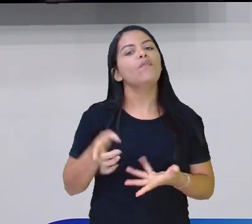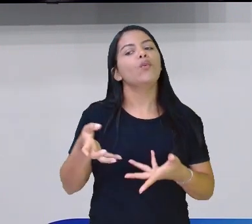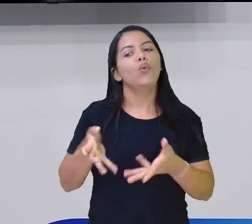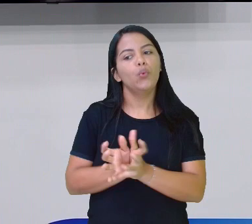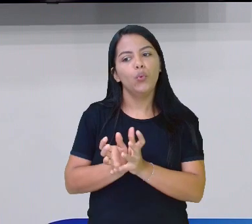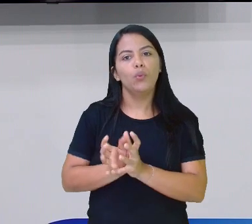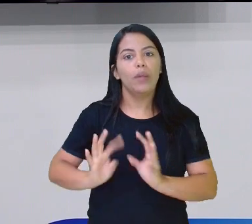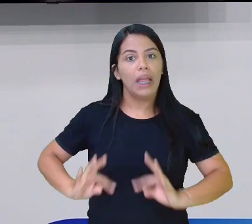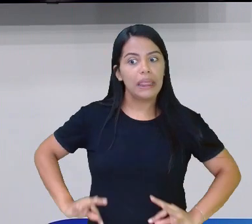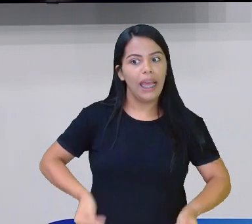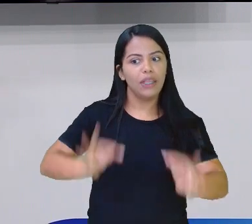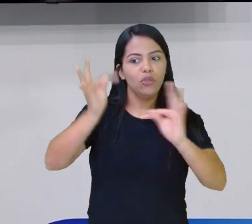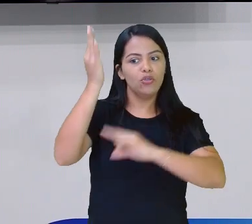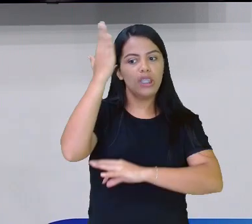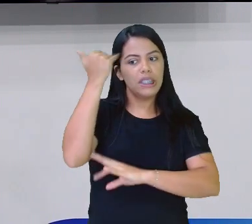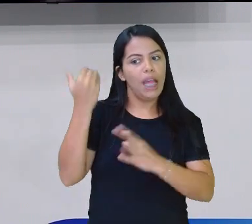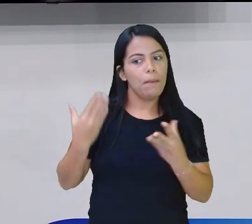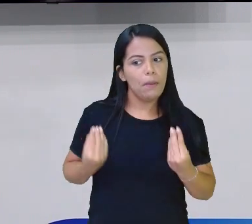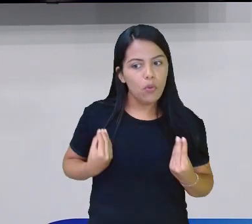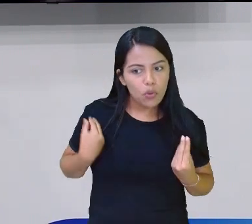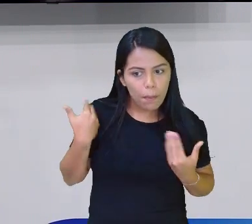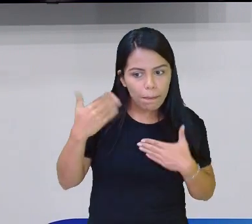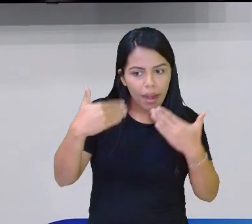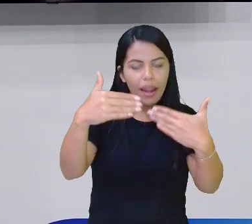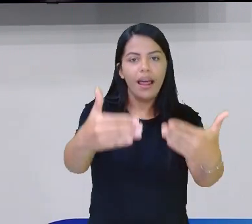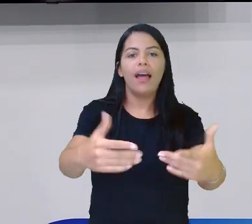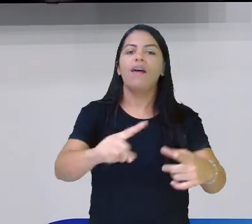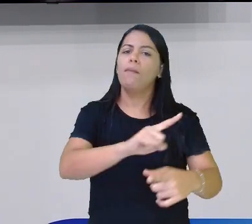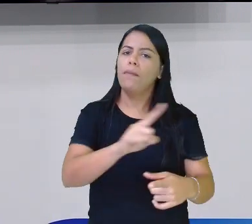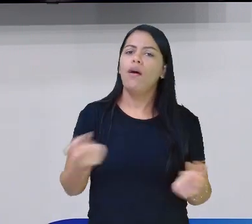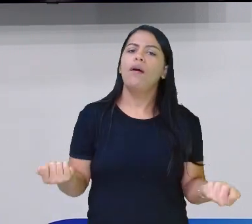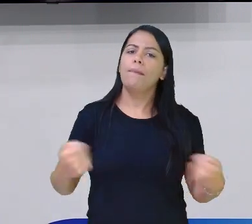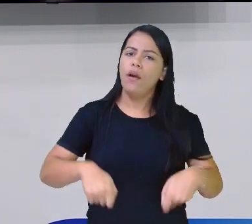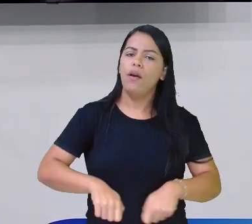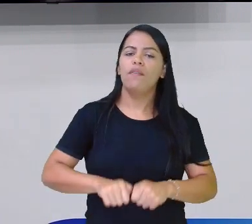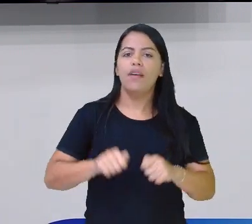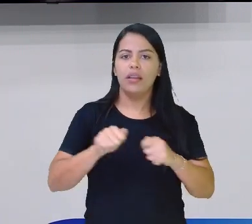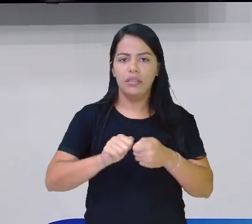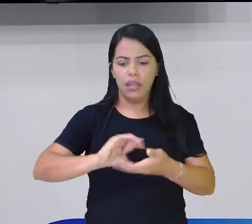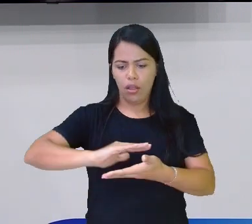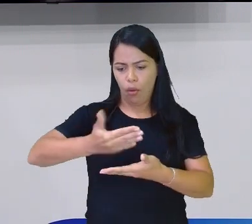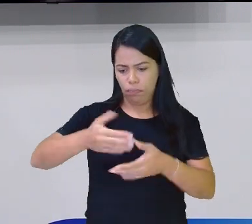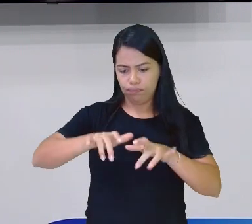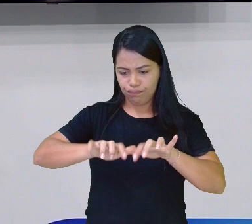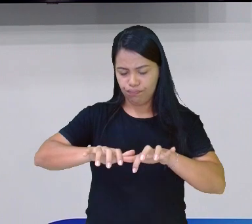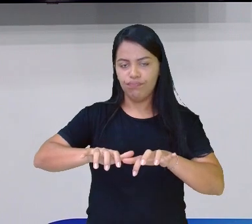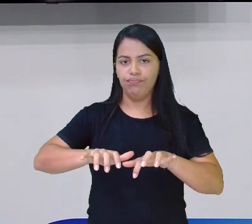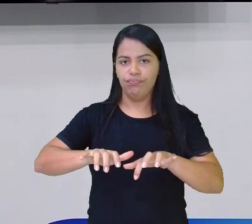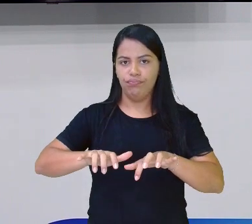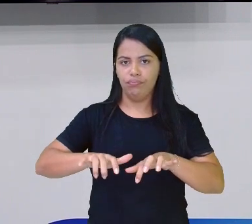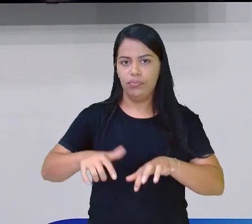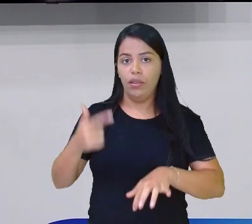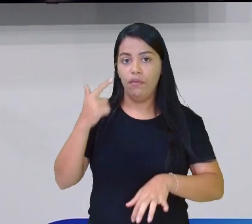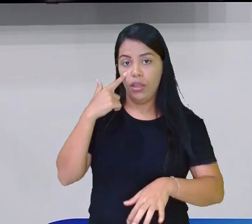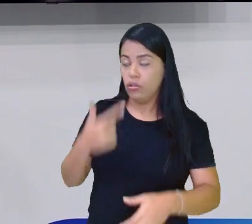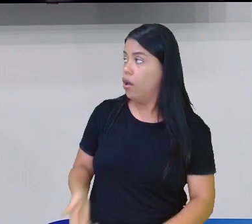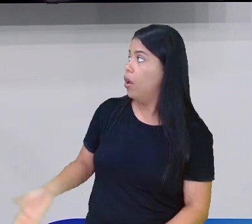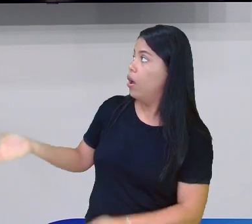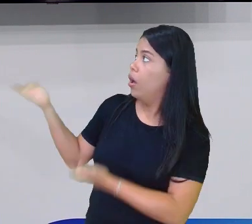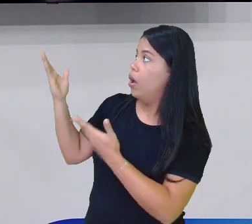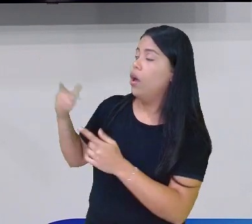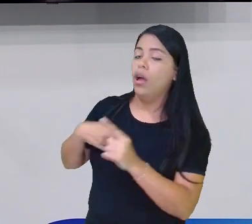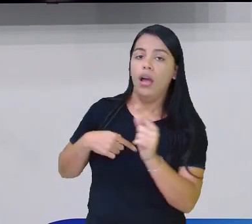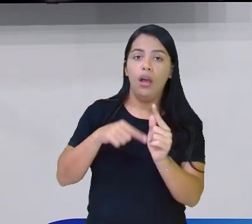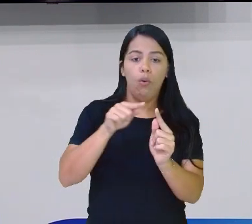podem fazer tudo isso no computador. Por exemplo, esses balões aqui, ó, eu não desenhei. Eu não tenho um mínimo talento